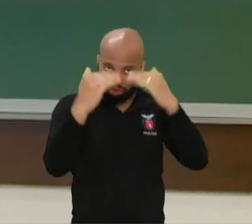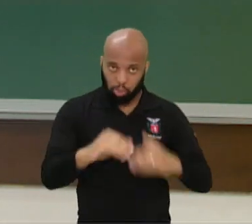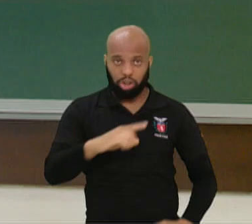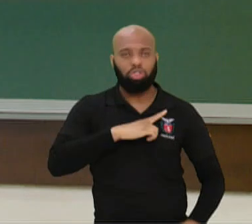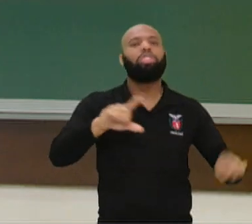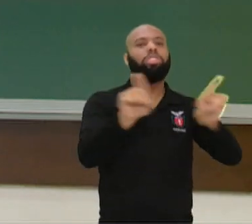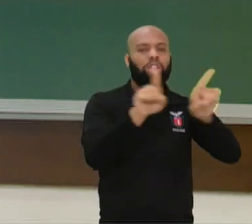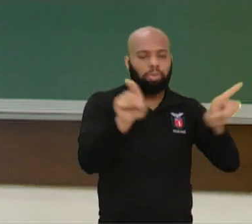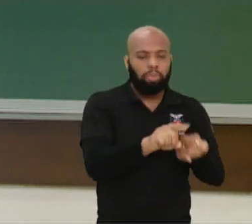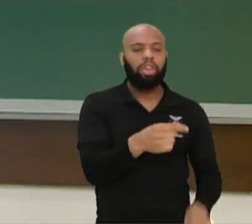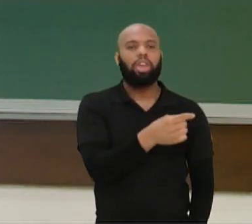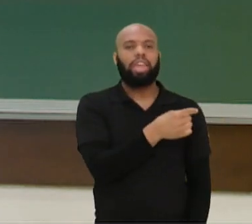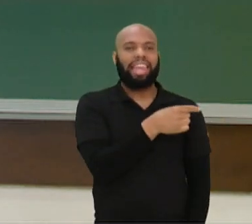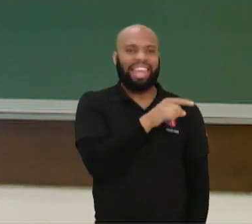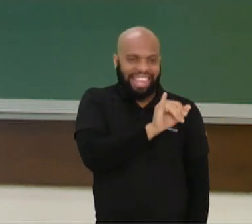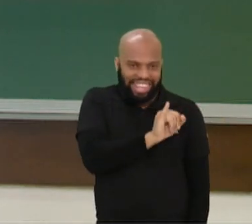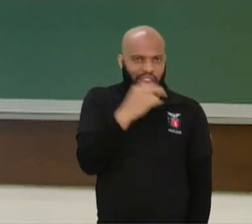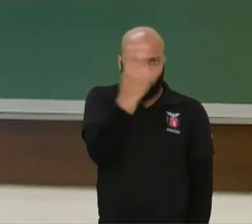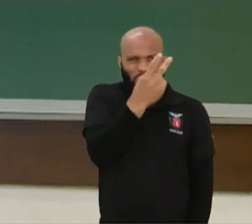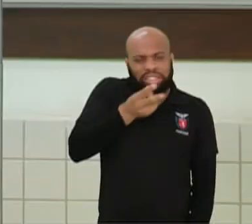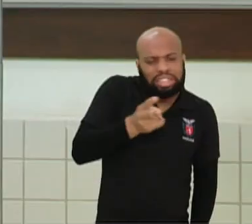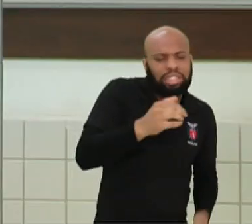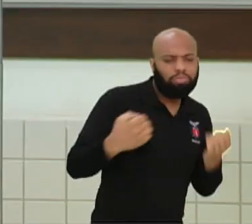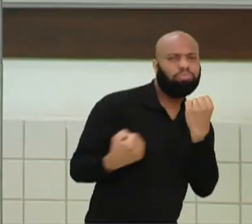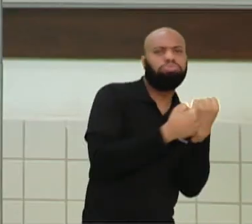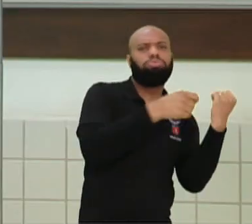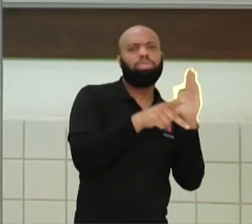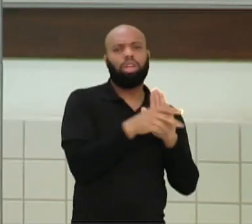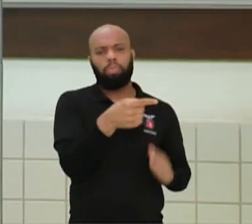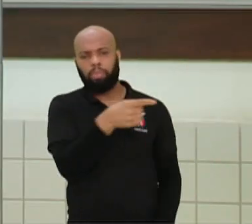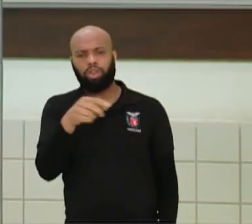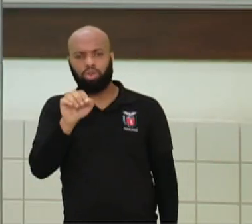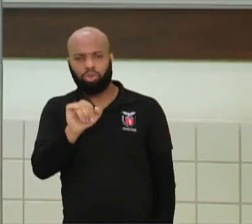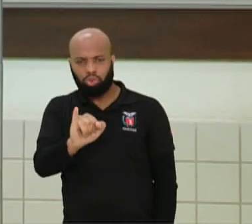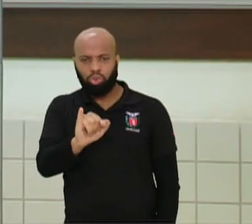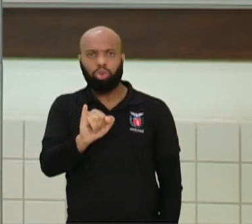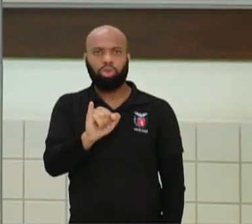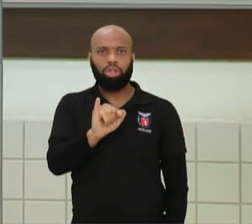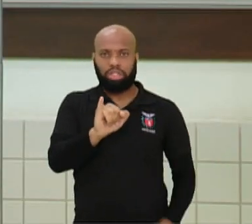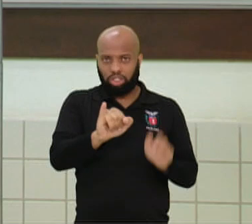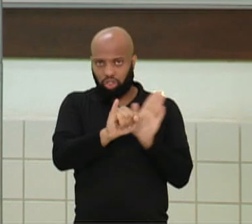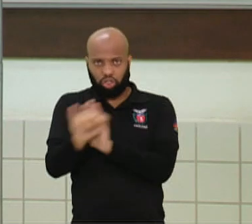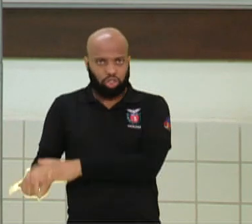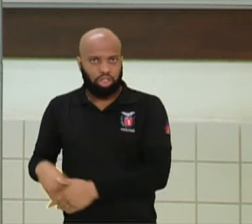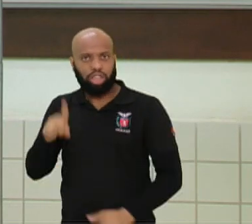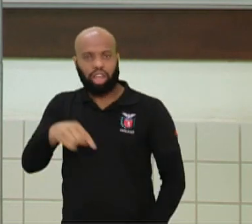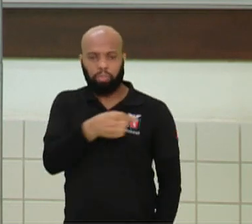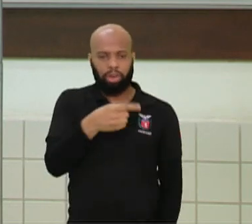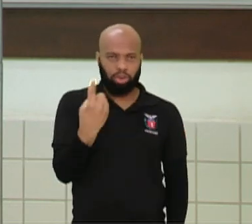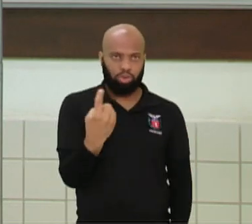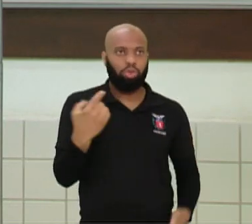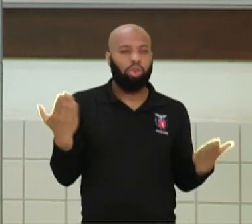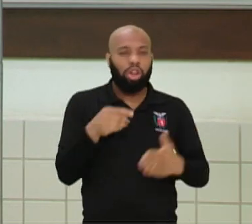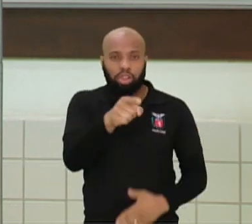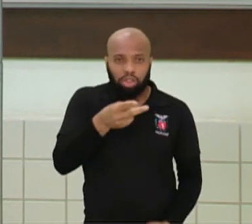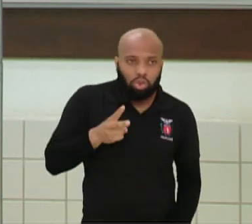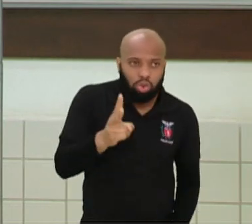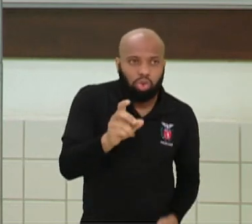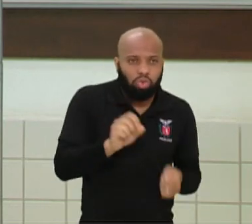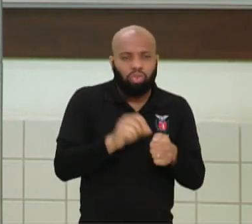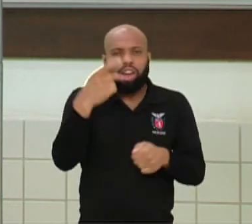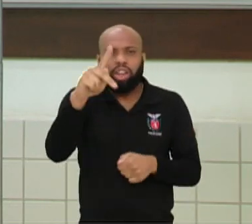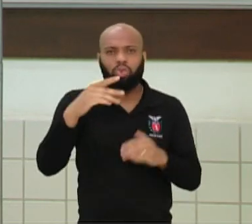quadrado, também vou substituir por menos 1. Mas eu vou deixar que vocês concluam esse exercício aí em casa.